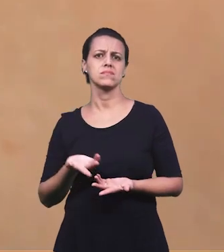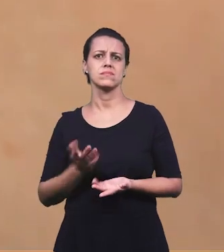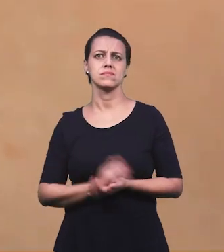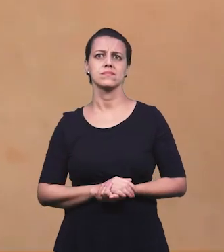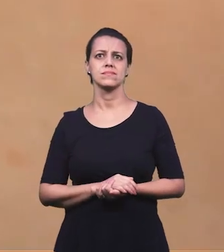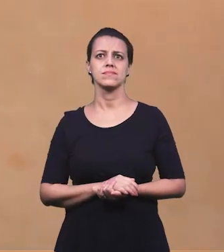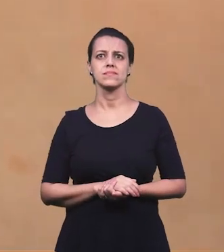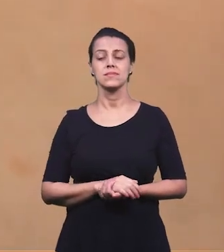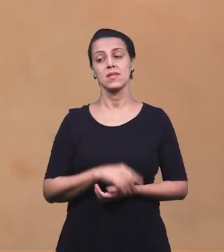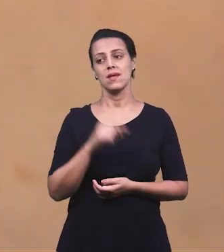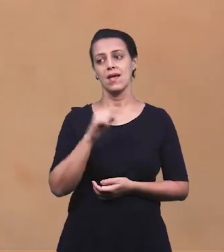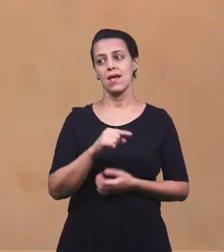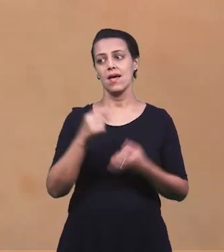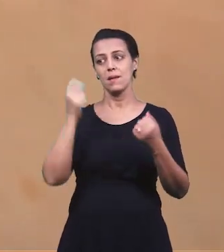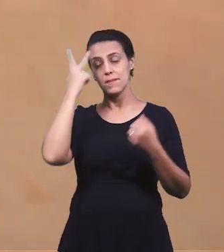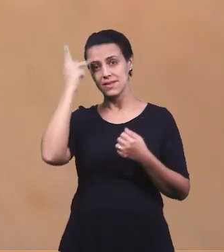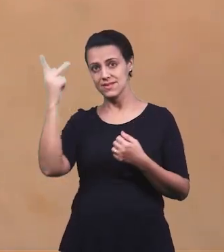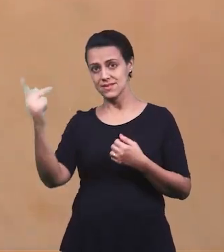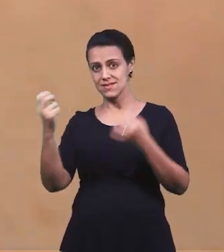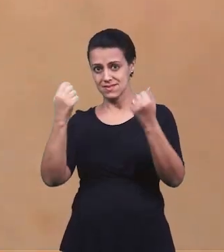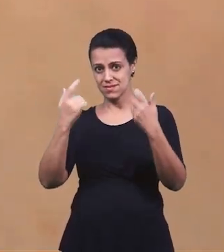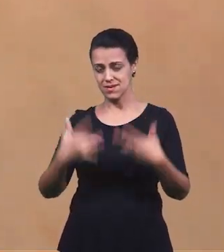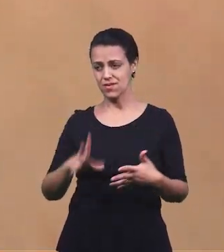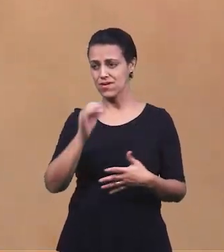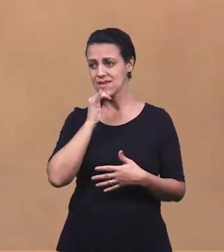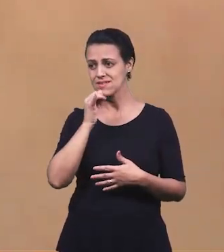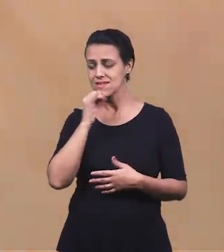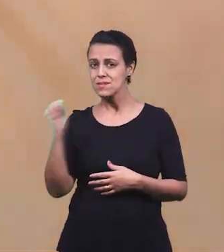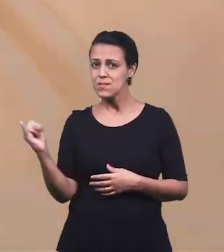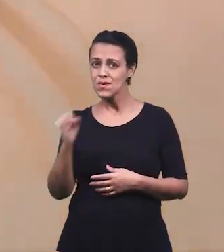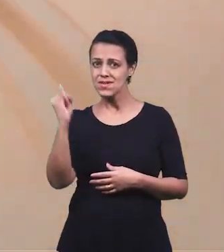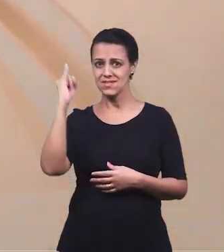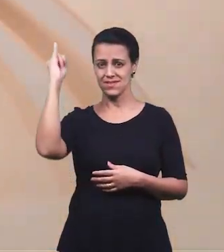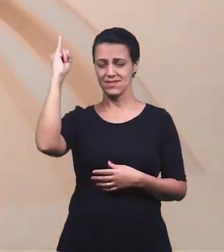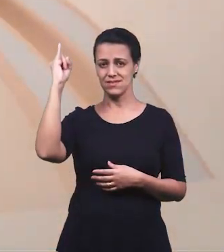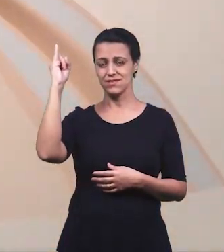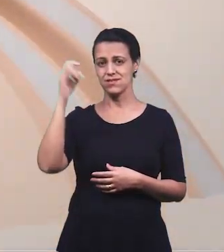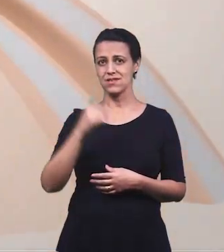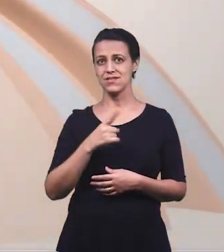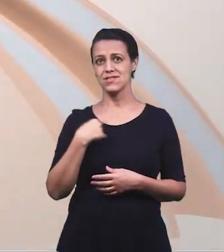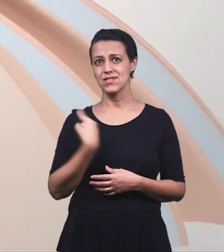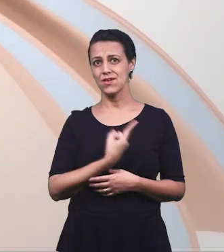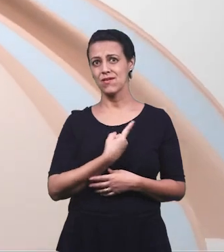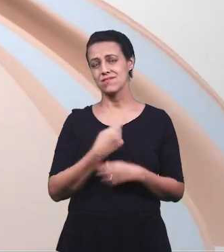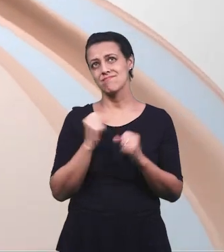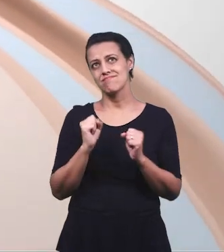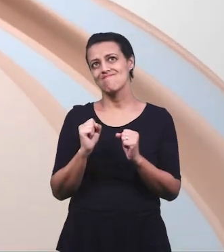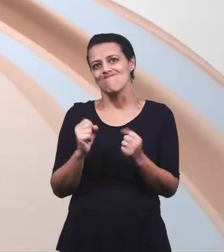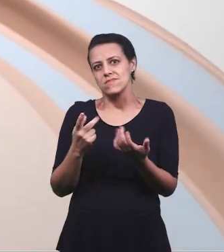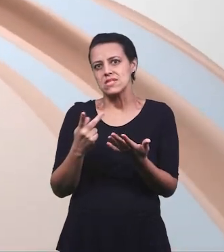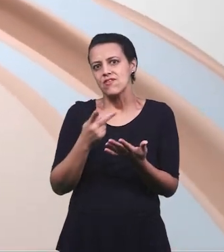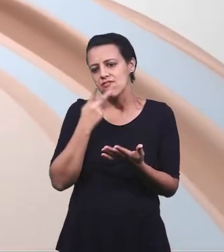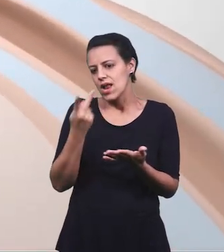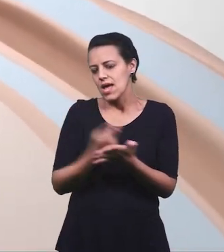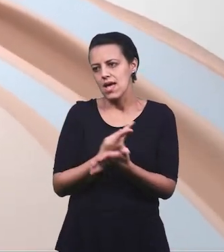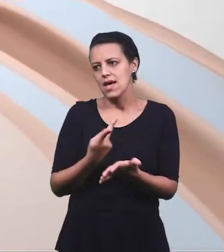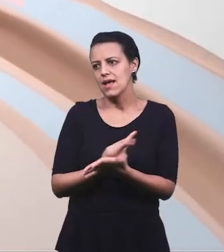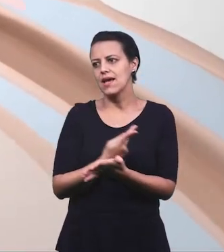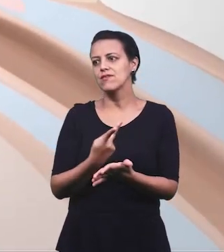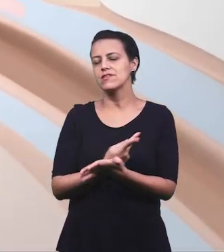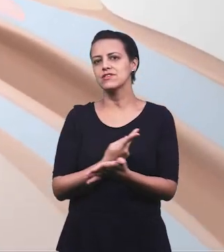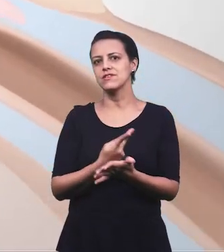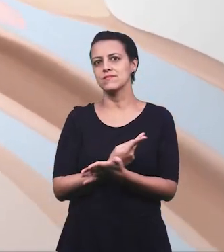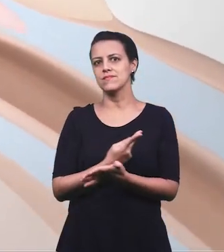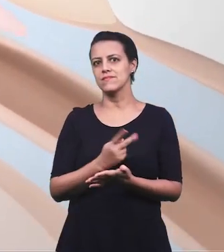falou, né? A questão muito importante, né? Nós, irmãos, podemos até cometer esse erro, né? A gente fala erro porque o surdo, ele